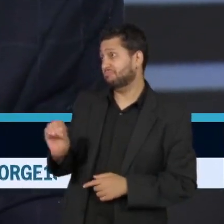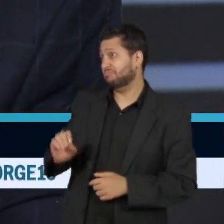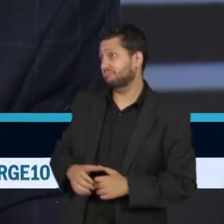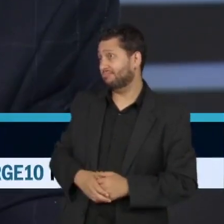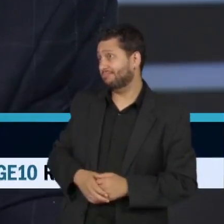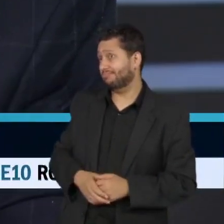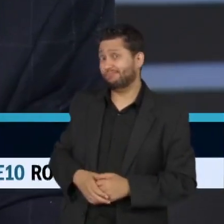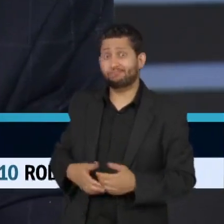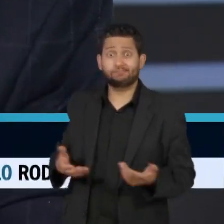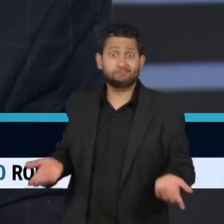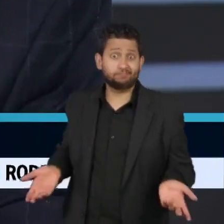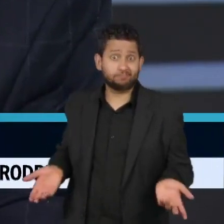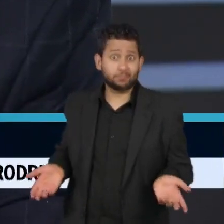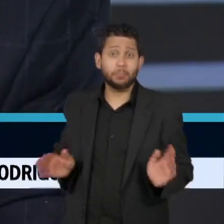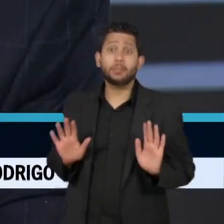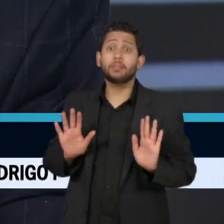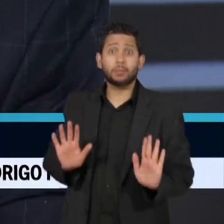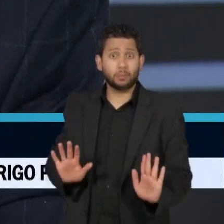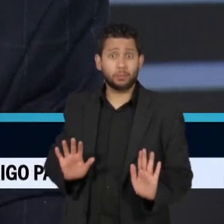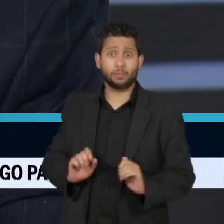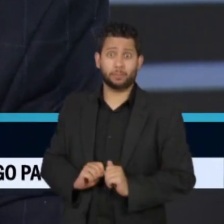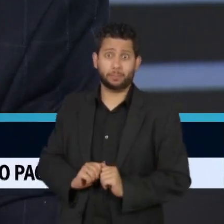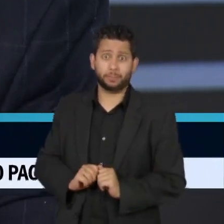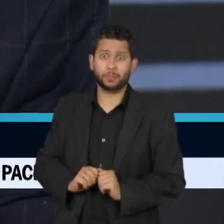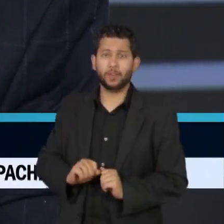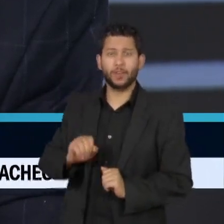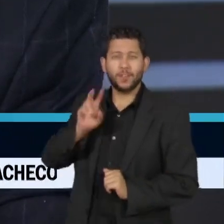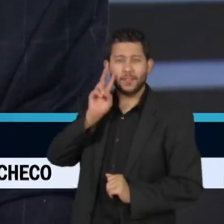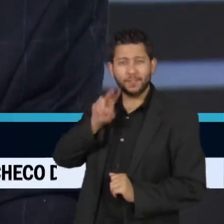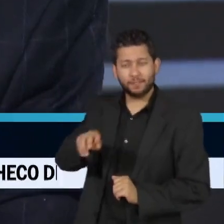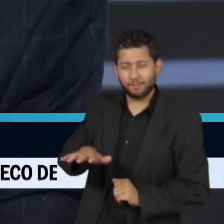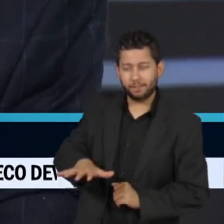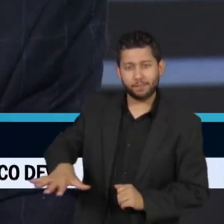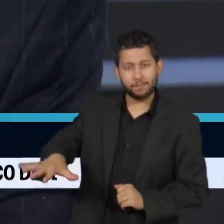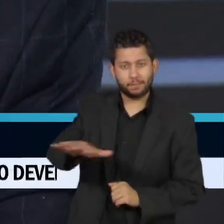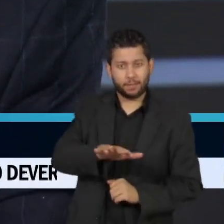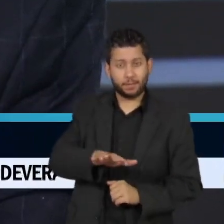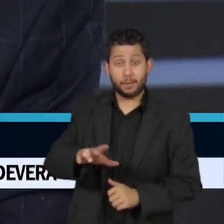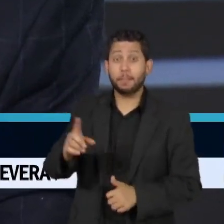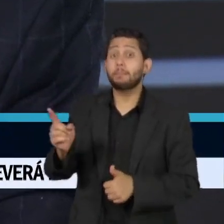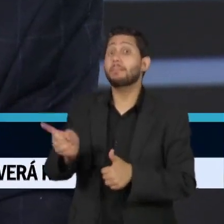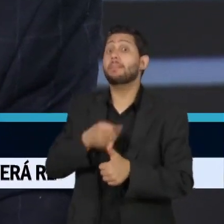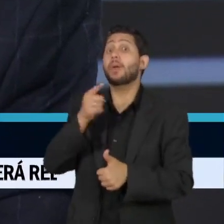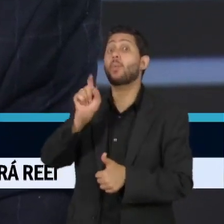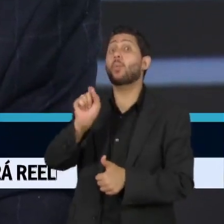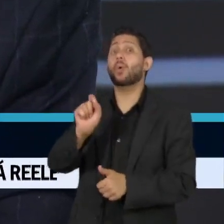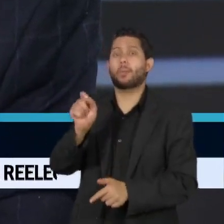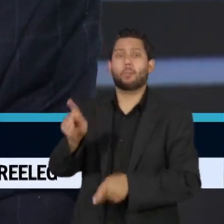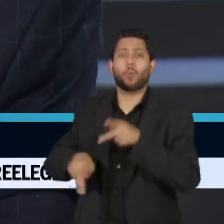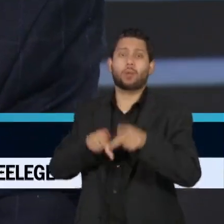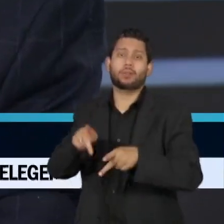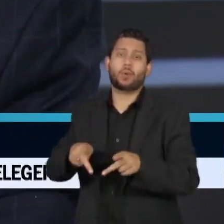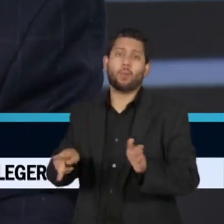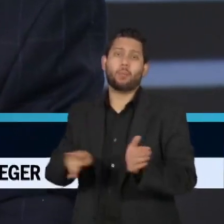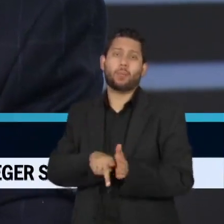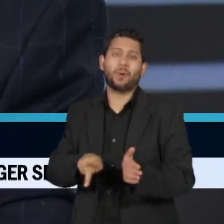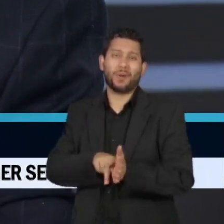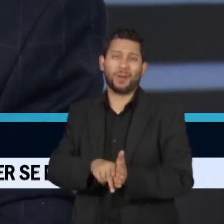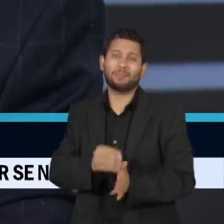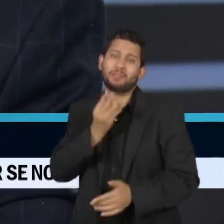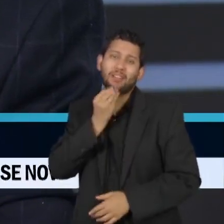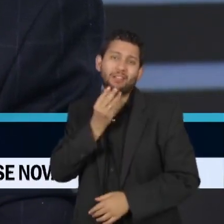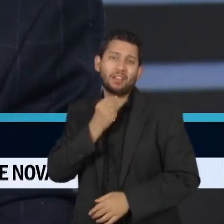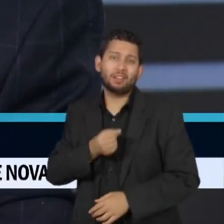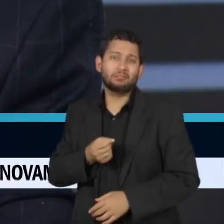necessariamente... É assim, ali você tem primeiro a grande parte da população israelense que perdeu o interesse